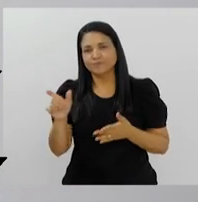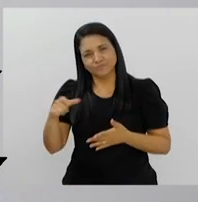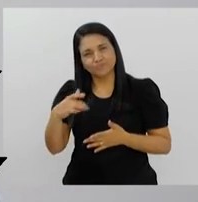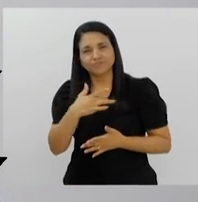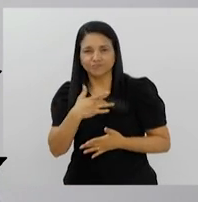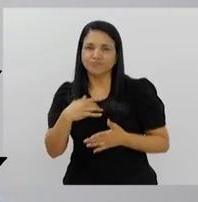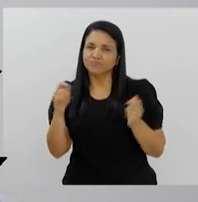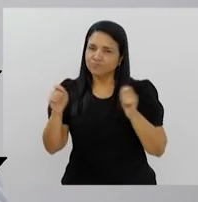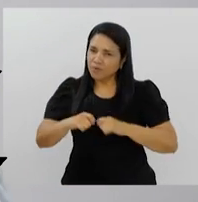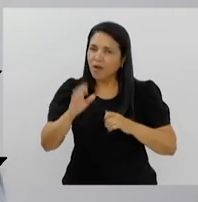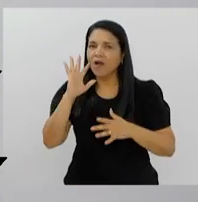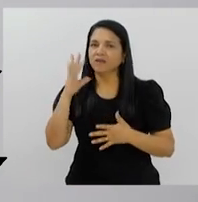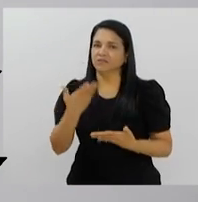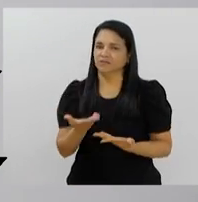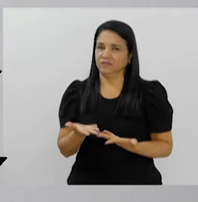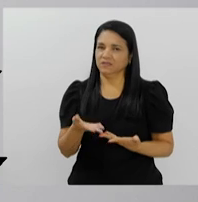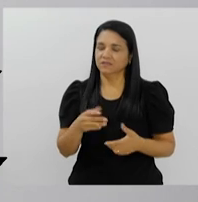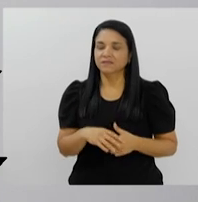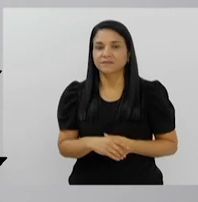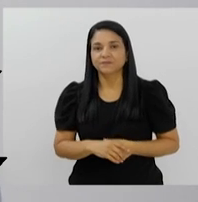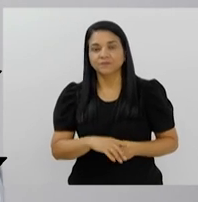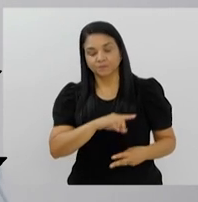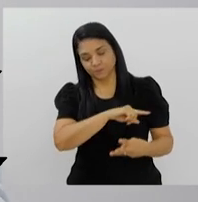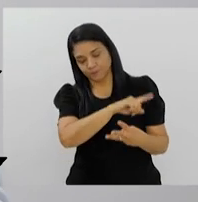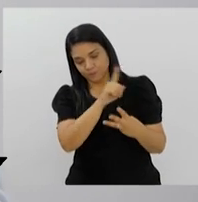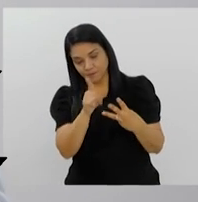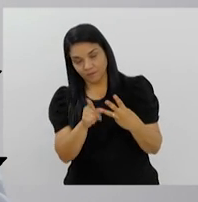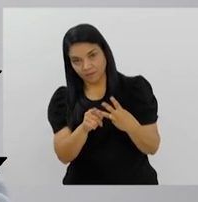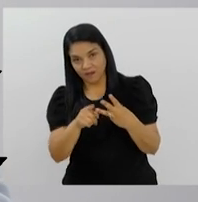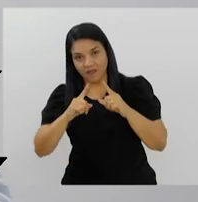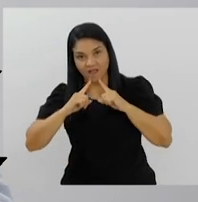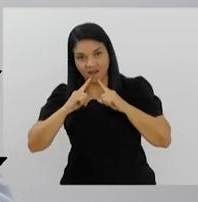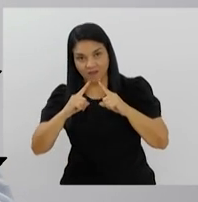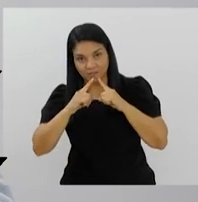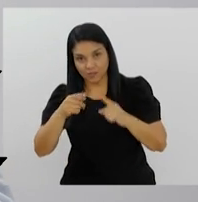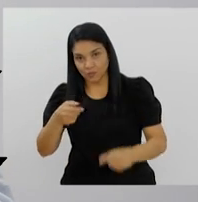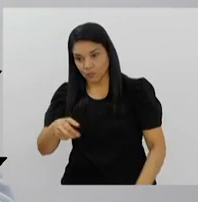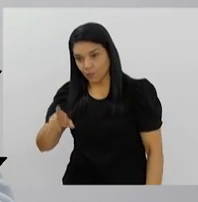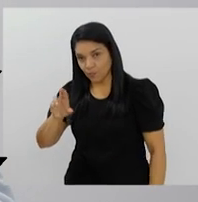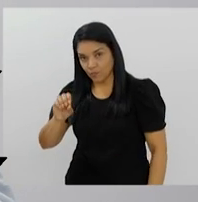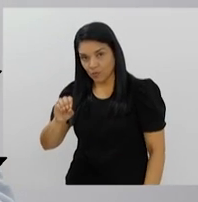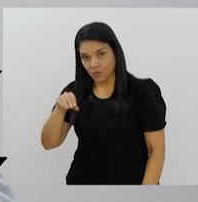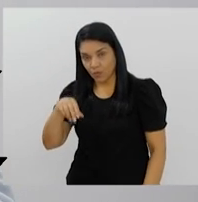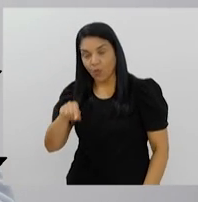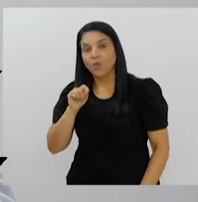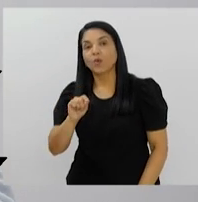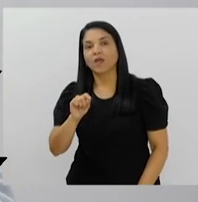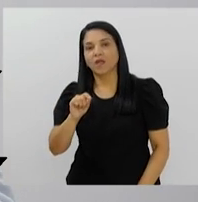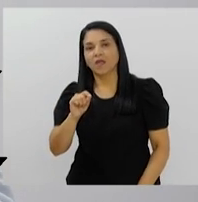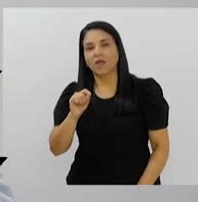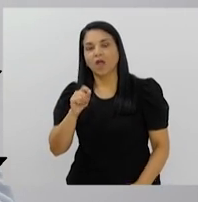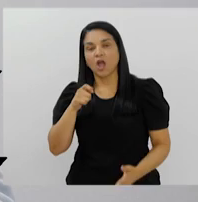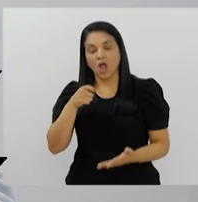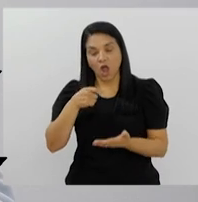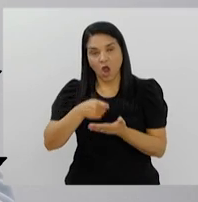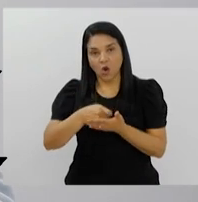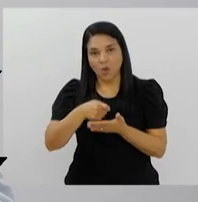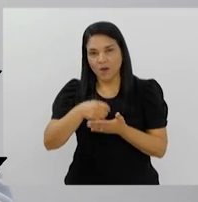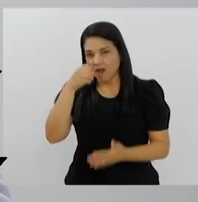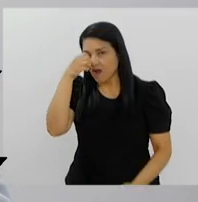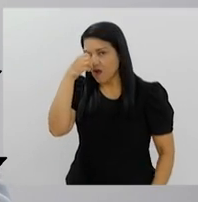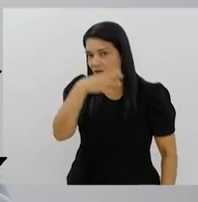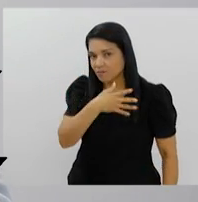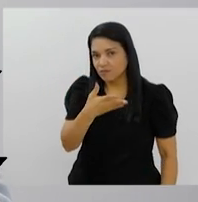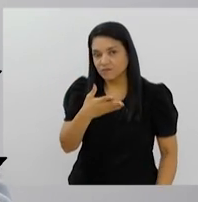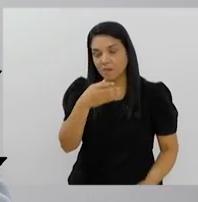né outra questão de reclamação no PROCON é a cobrança indevida e abusiva para